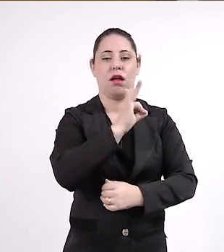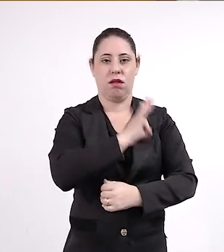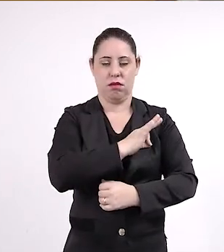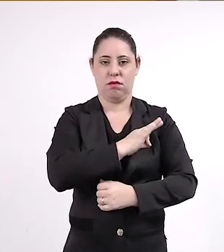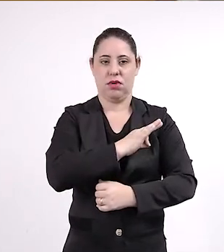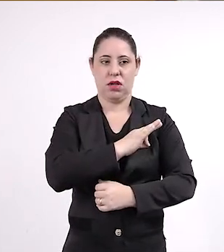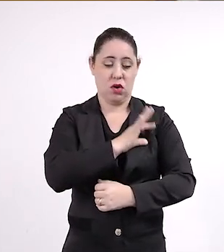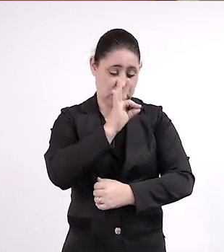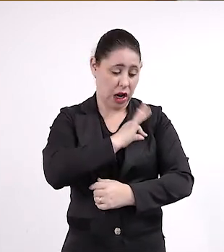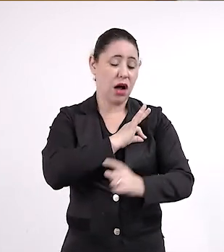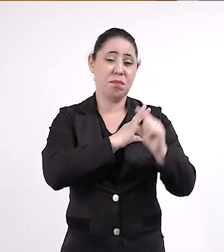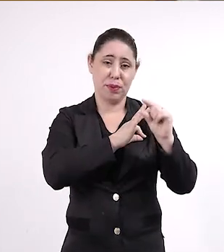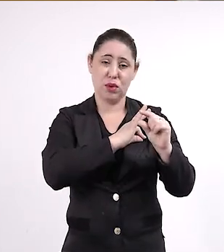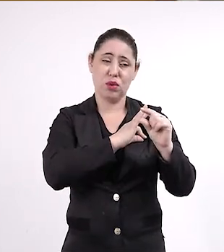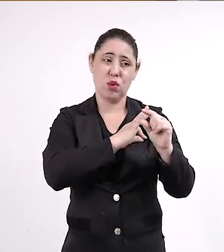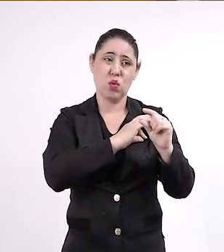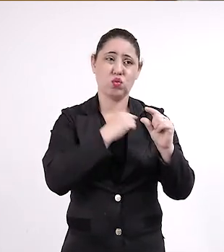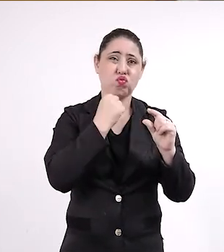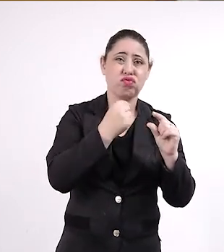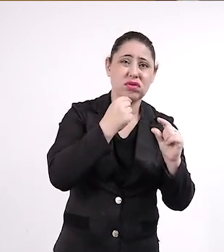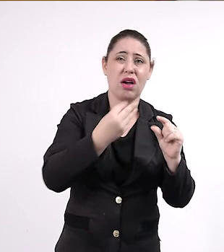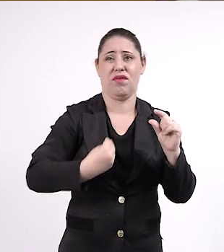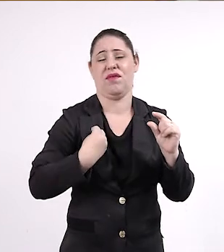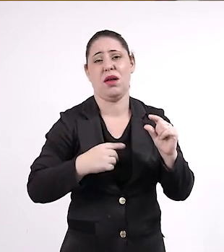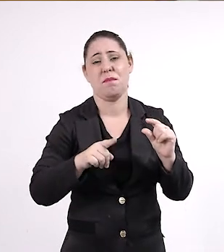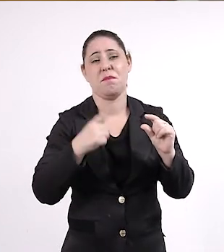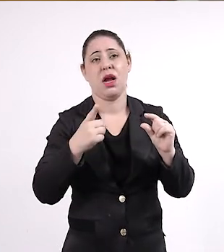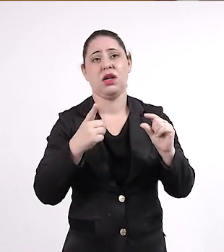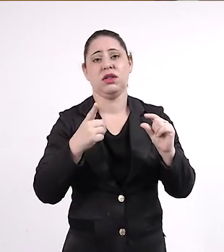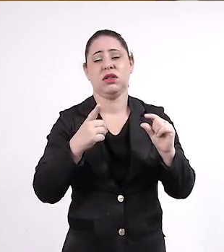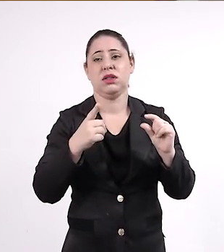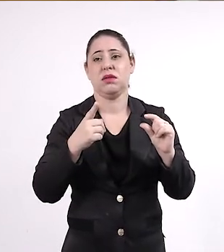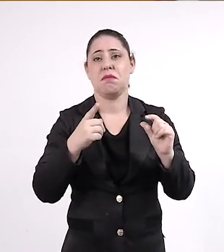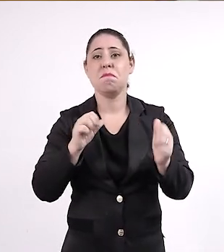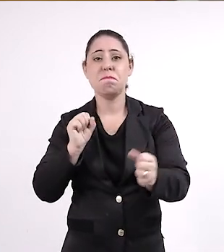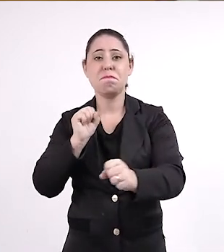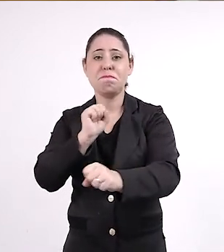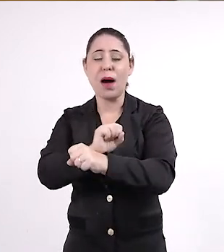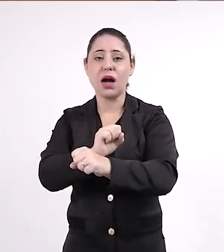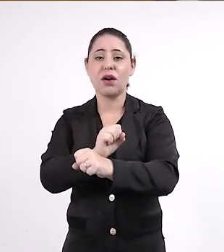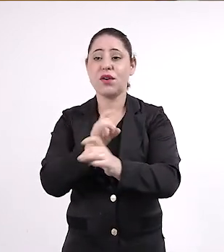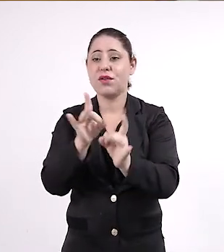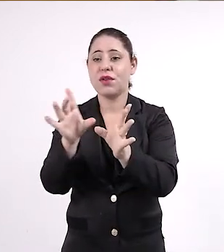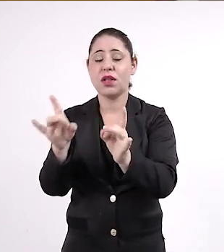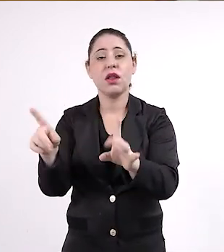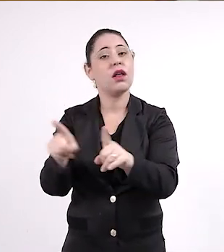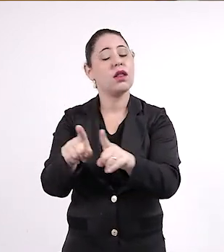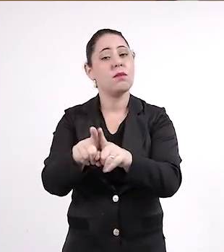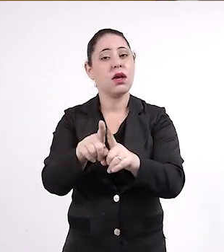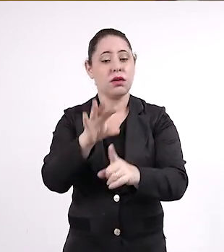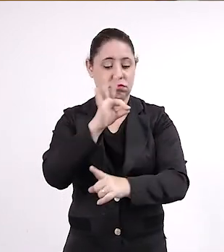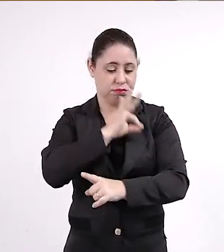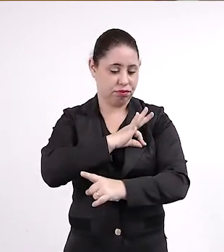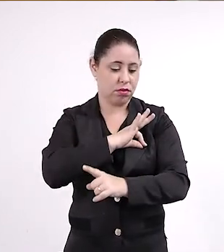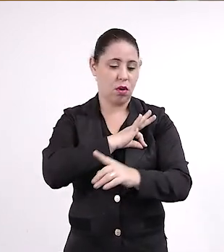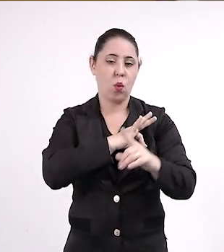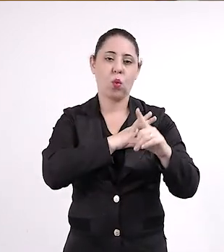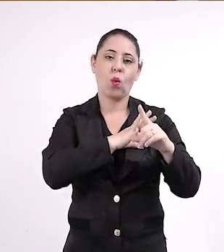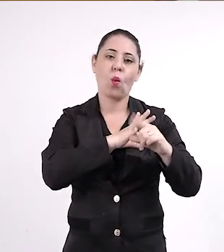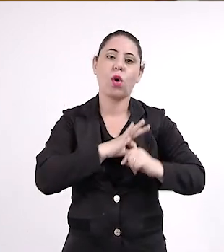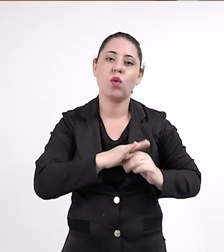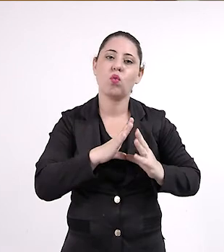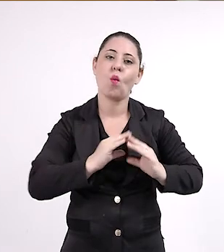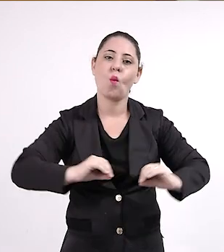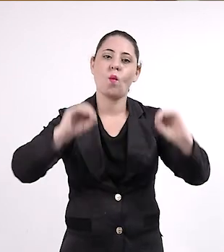renda. A renda já era pequena, mal dava para sobreviver, mas com essa diminuição aumentou o nível de